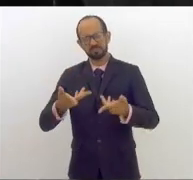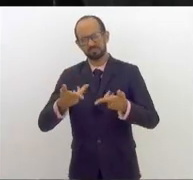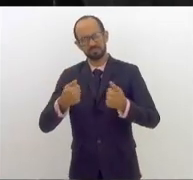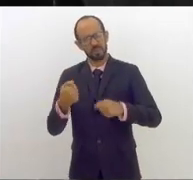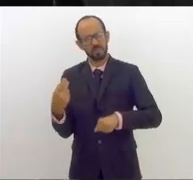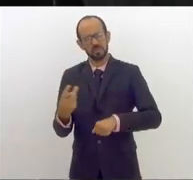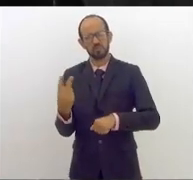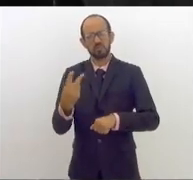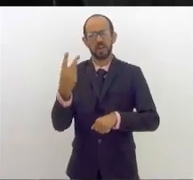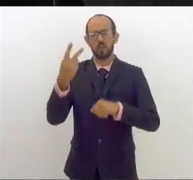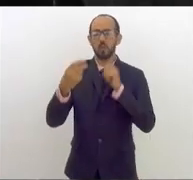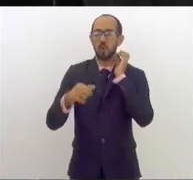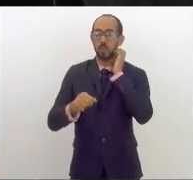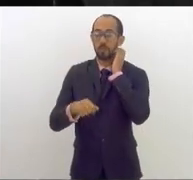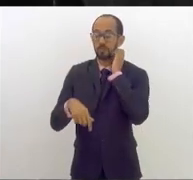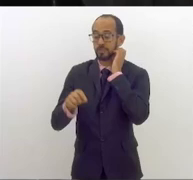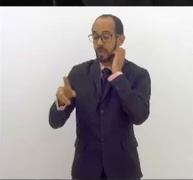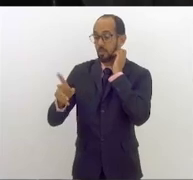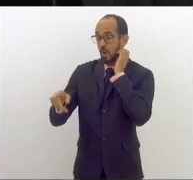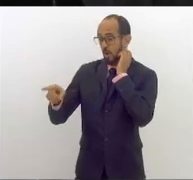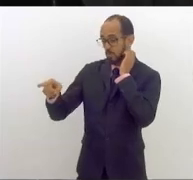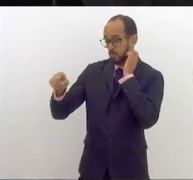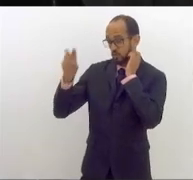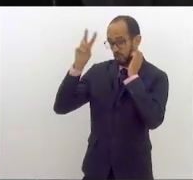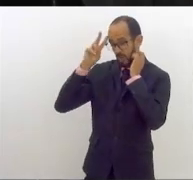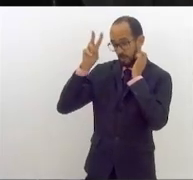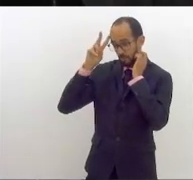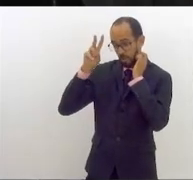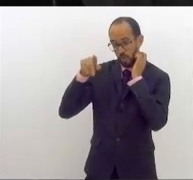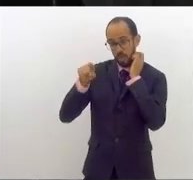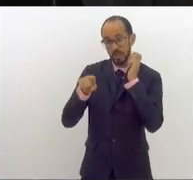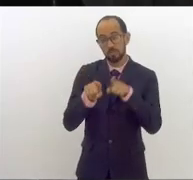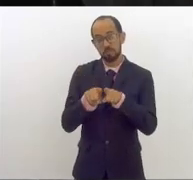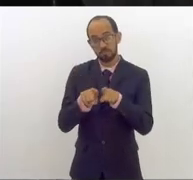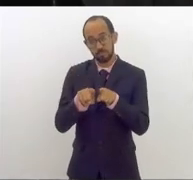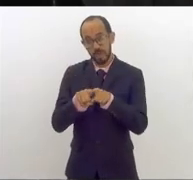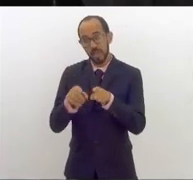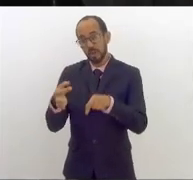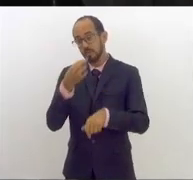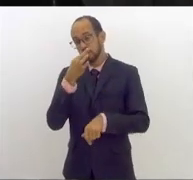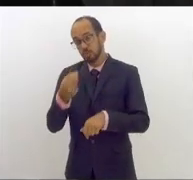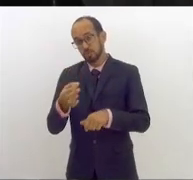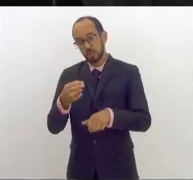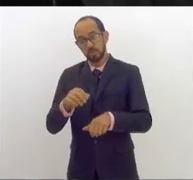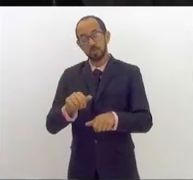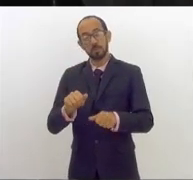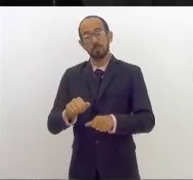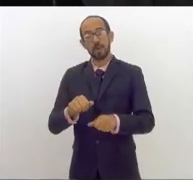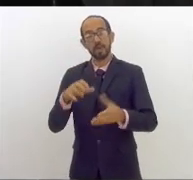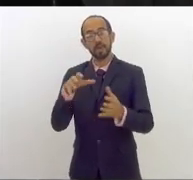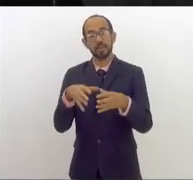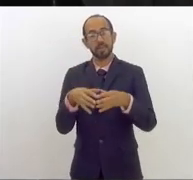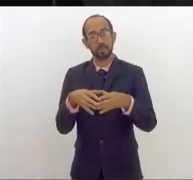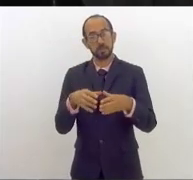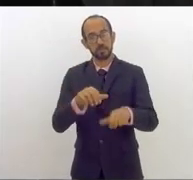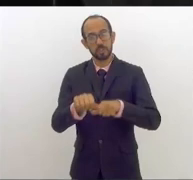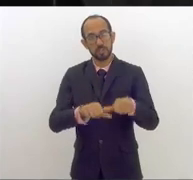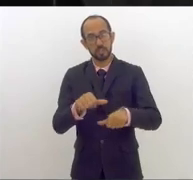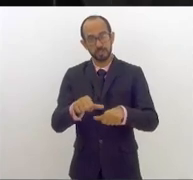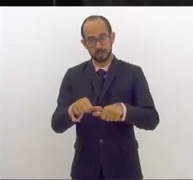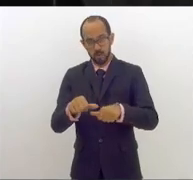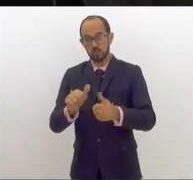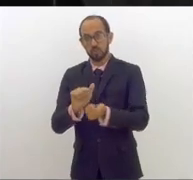de fato vossa excelência lembrou acabaram de ser indicada para a equipe de transição do governo eleito na área do esporte